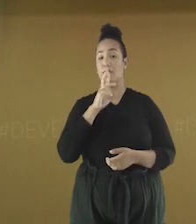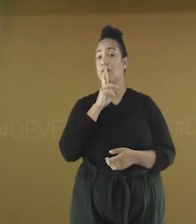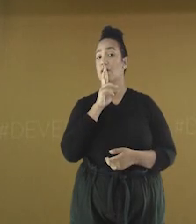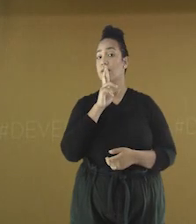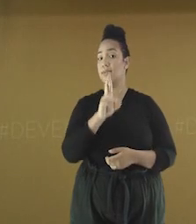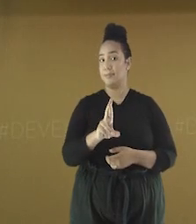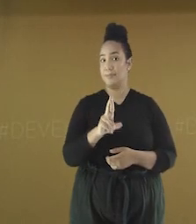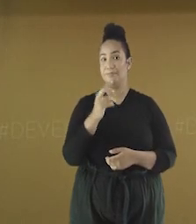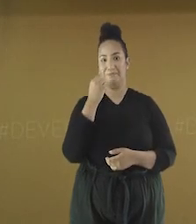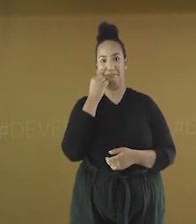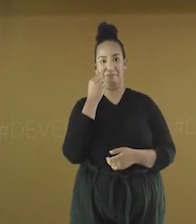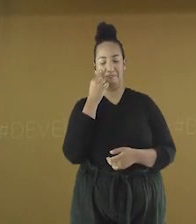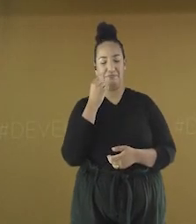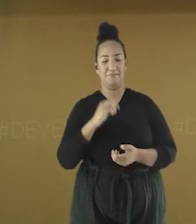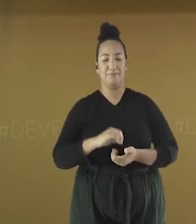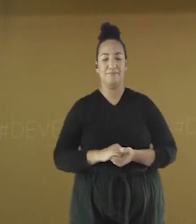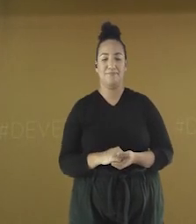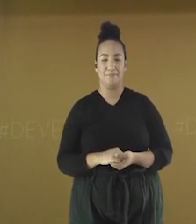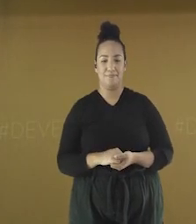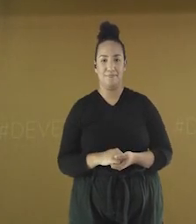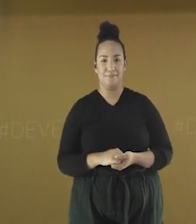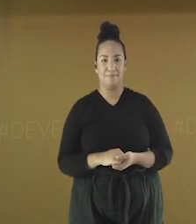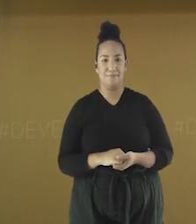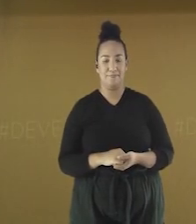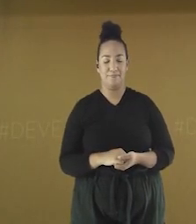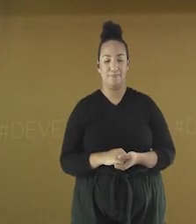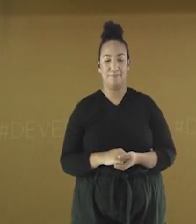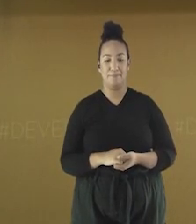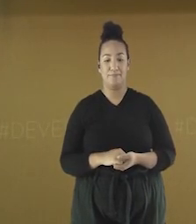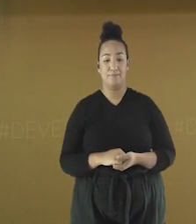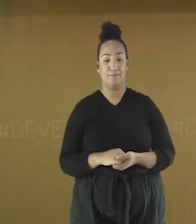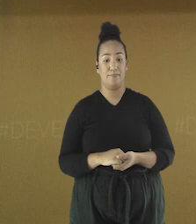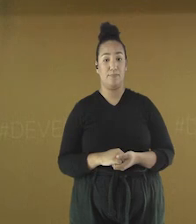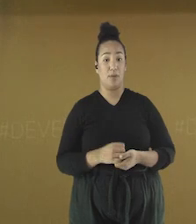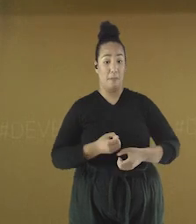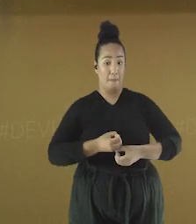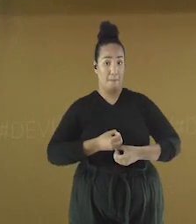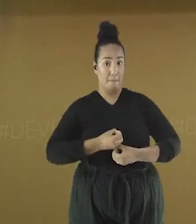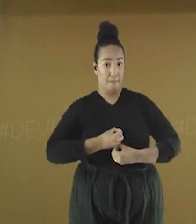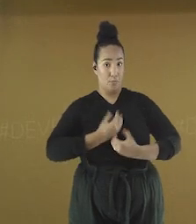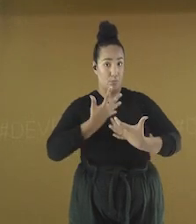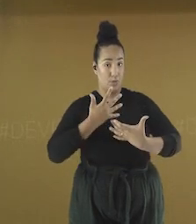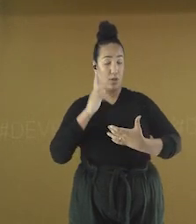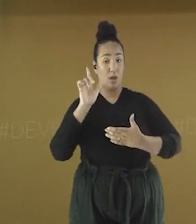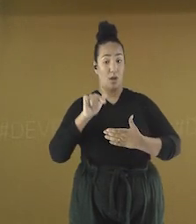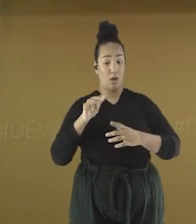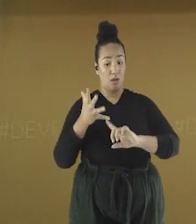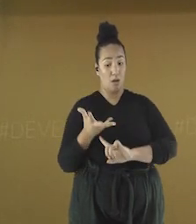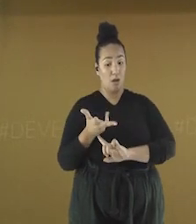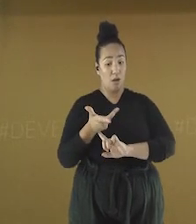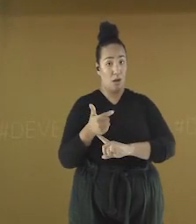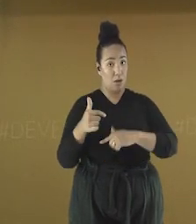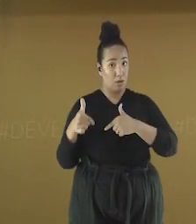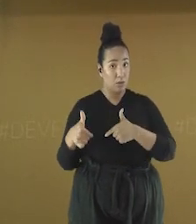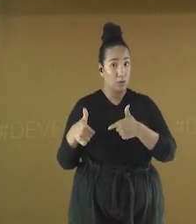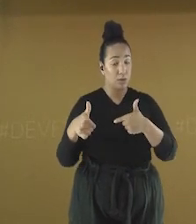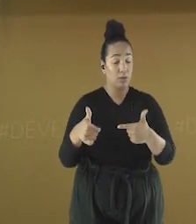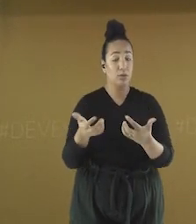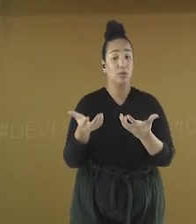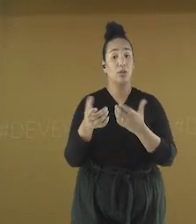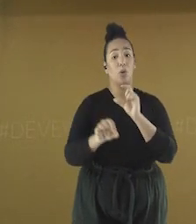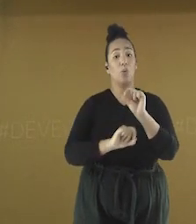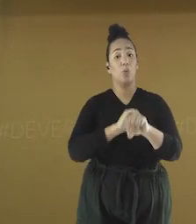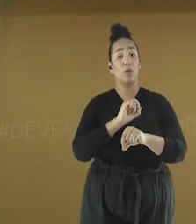Resposta da questão número 1. Vamos conferir agora? A poesia é uma forma de manifestação artística